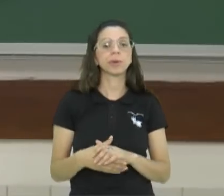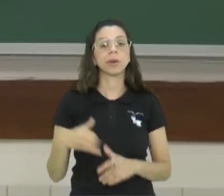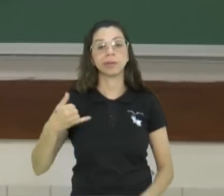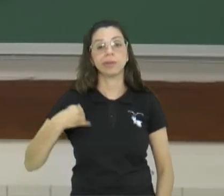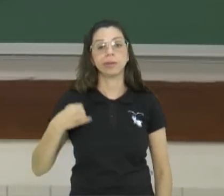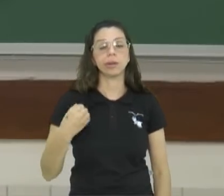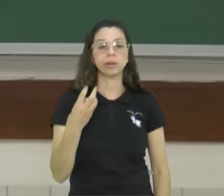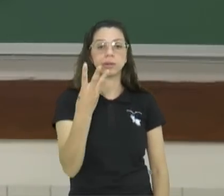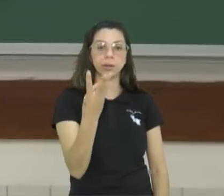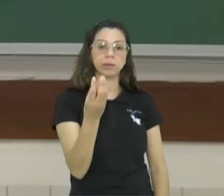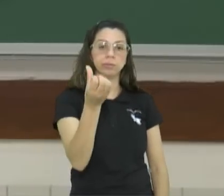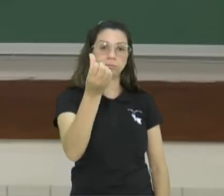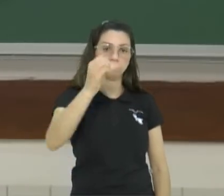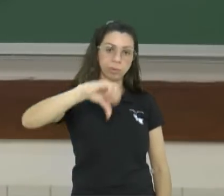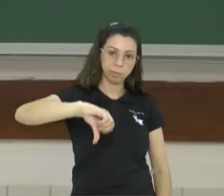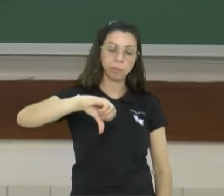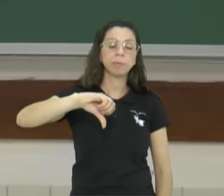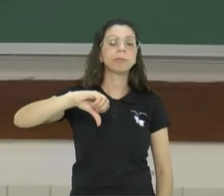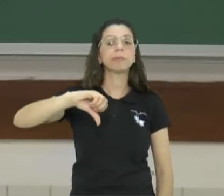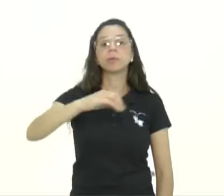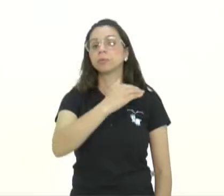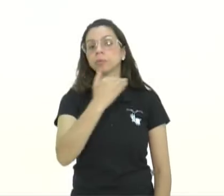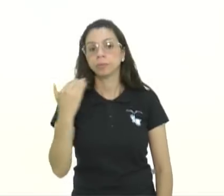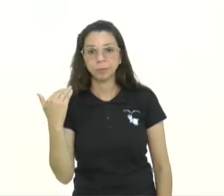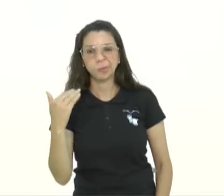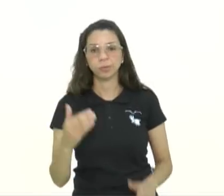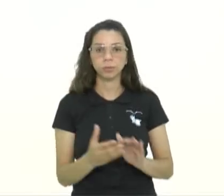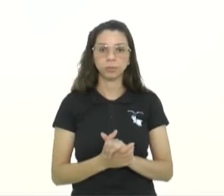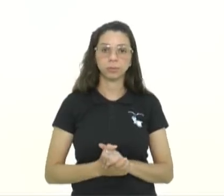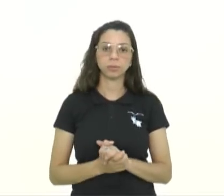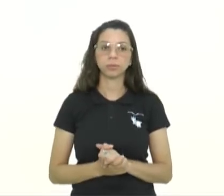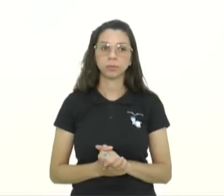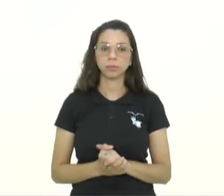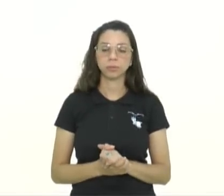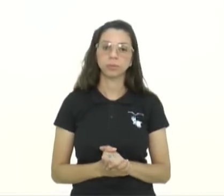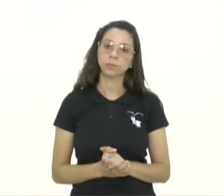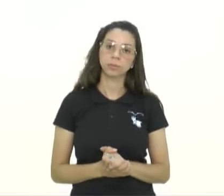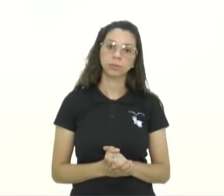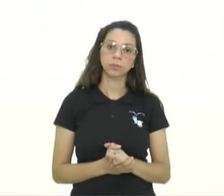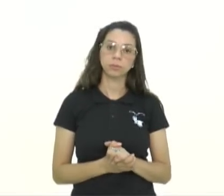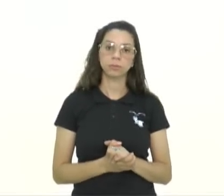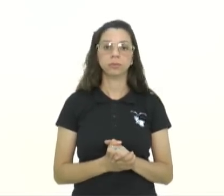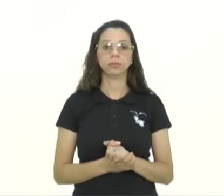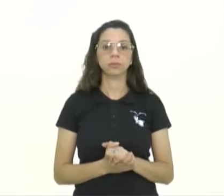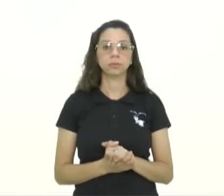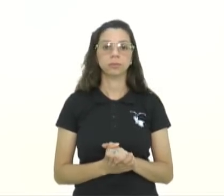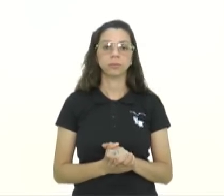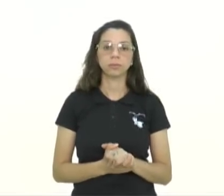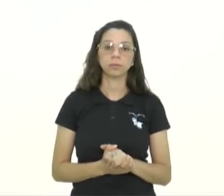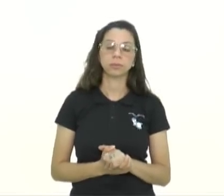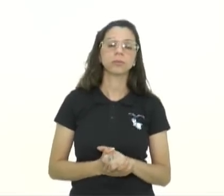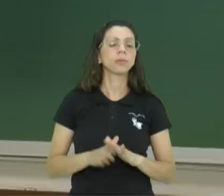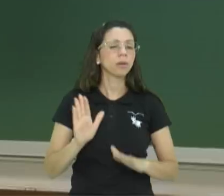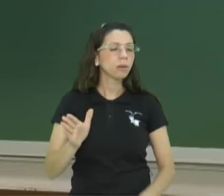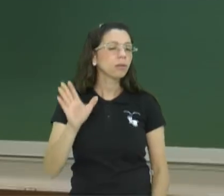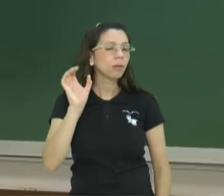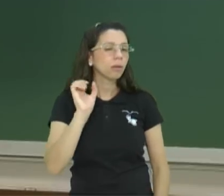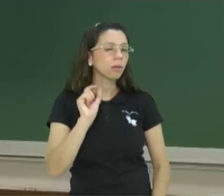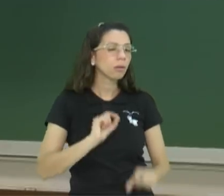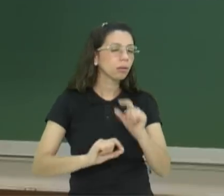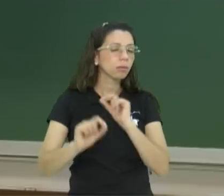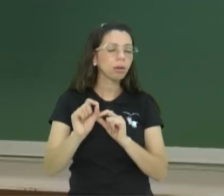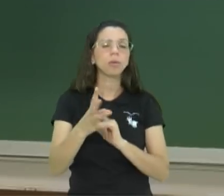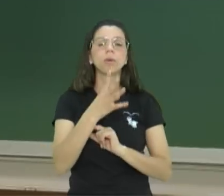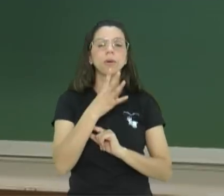de idade. Have you ever heard about MLK Day? Você já ouviu falar